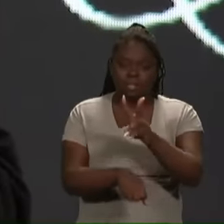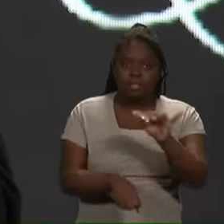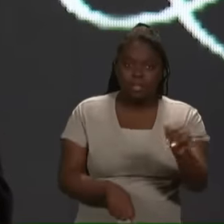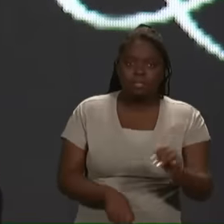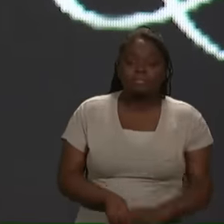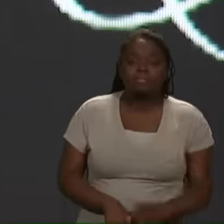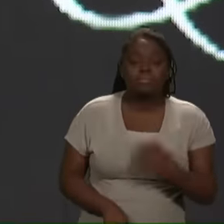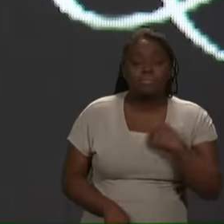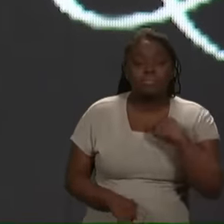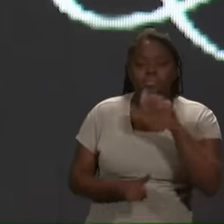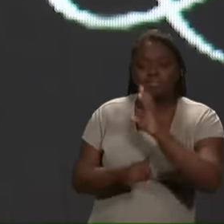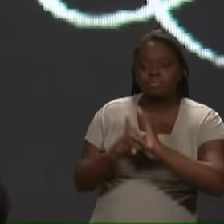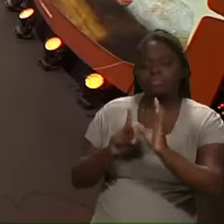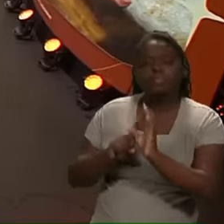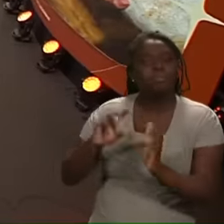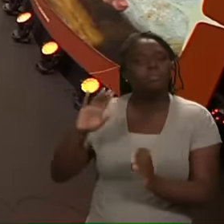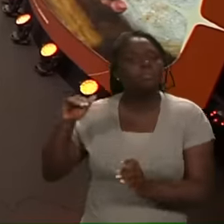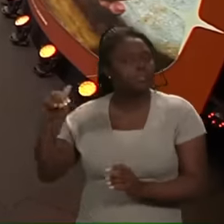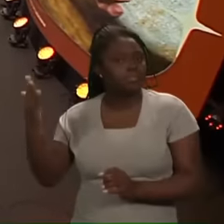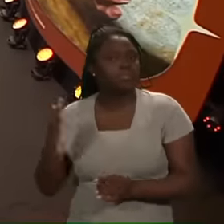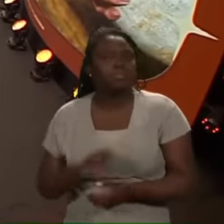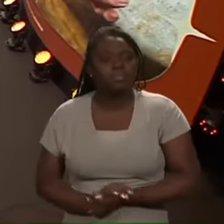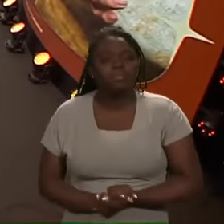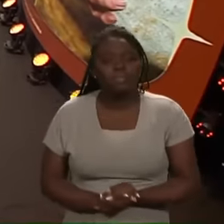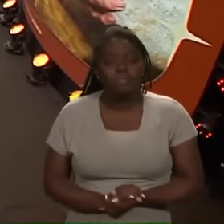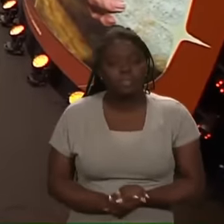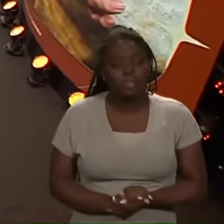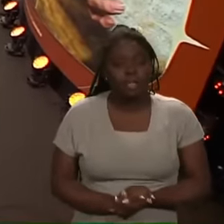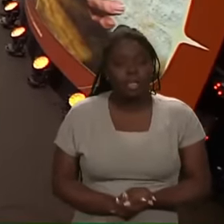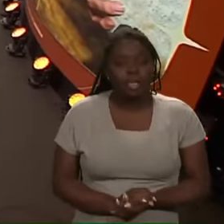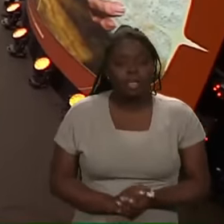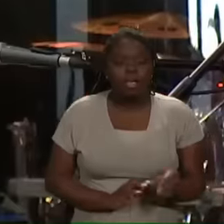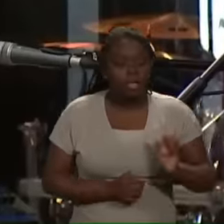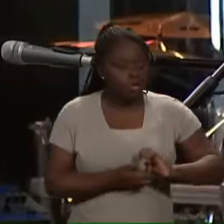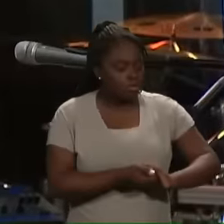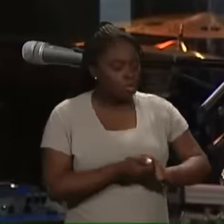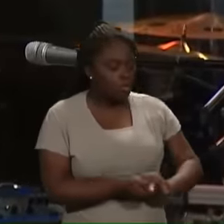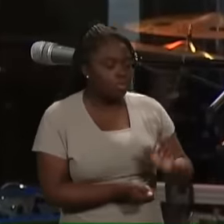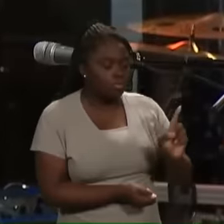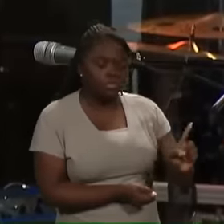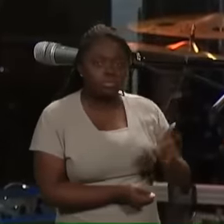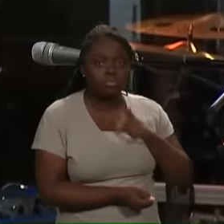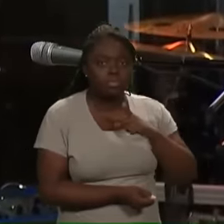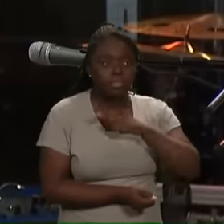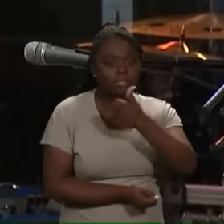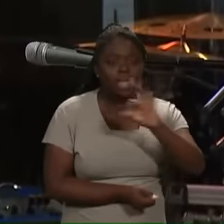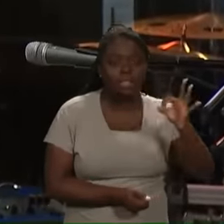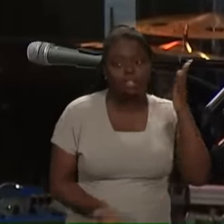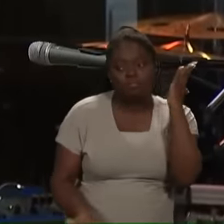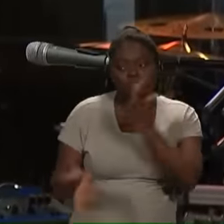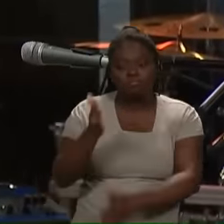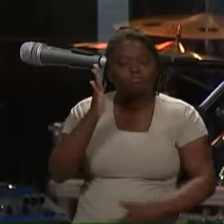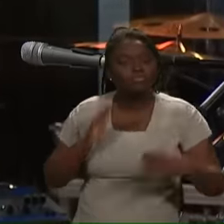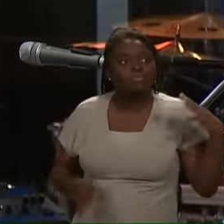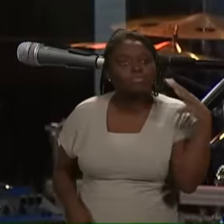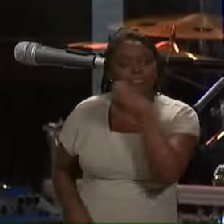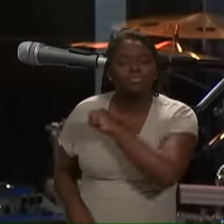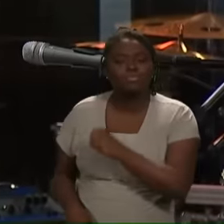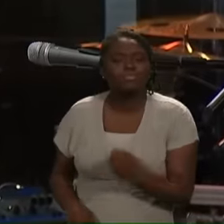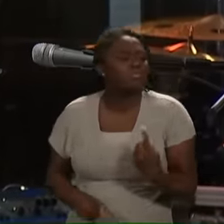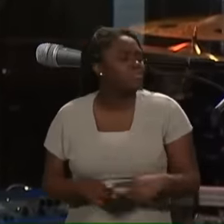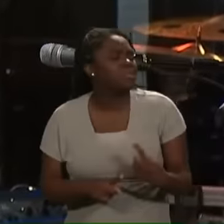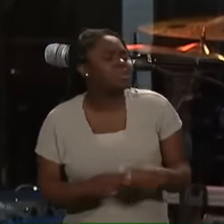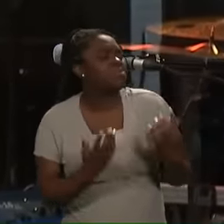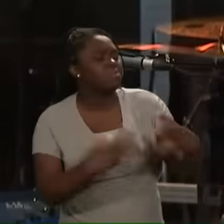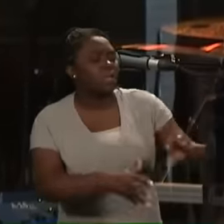fico ali fora, querendo cumprimentar um. Mas ao mesmo tempo que eu cumprimento um, passa 10 que vai correndo. Eu fico pensando, por que ele não